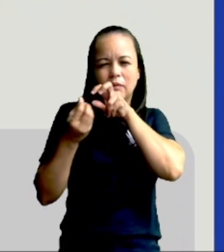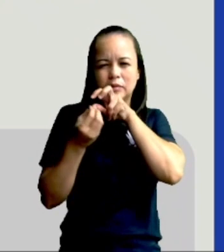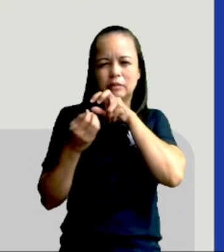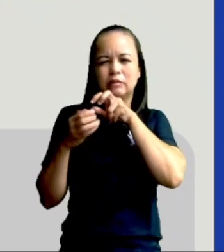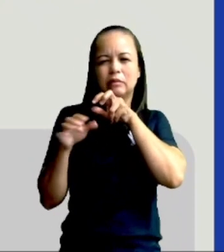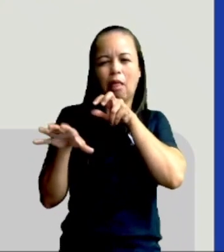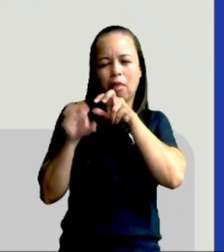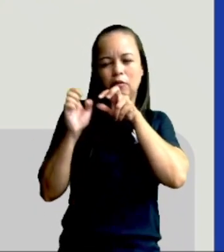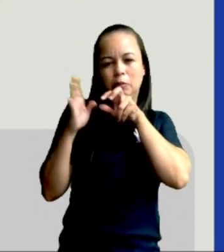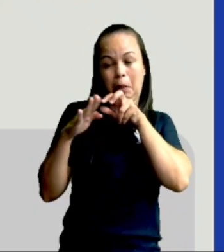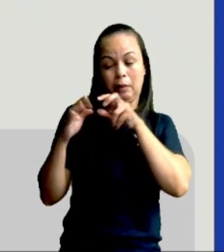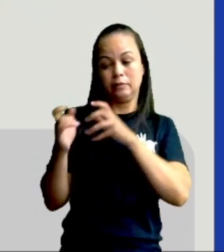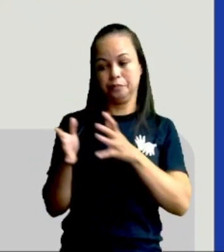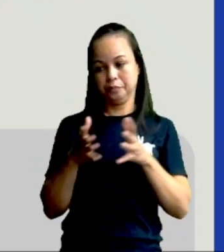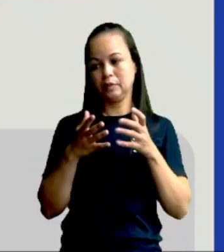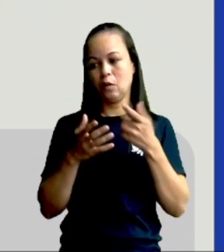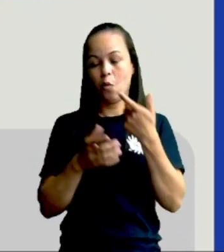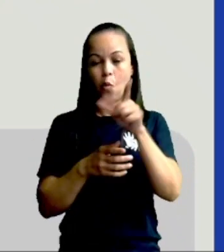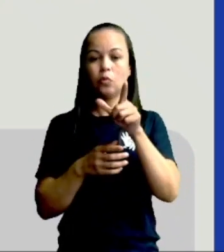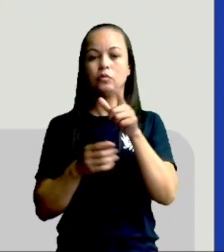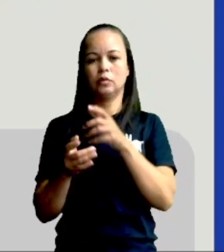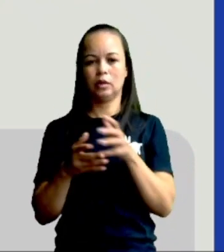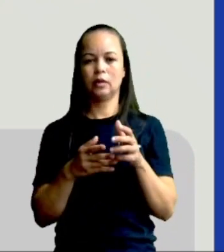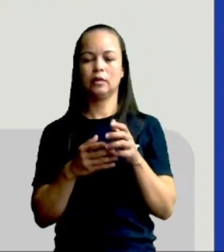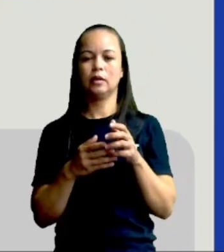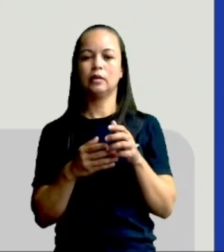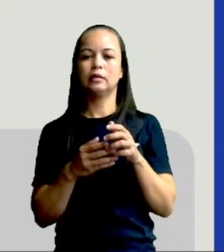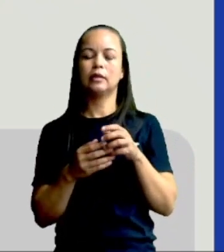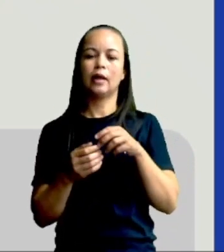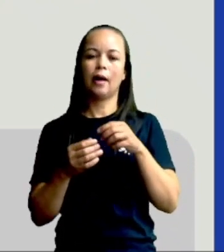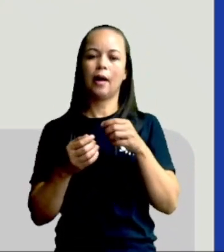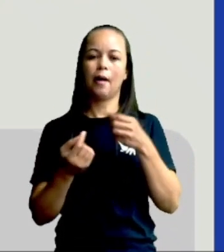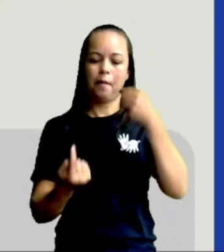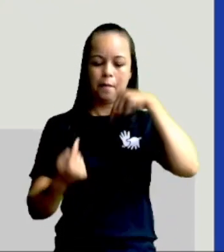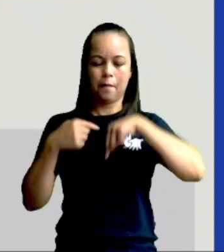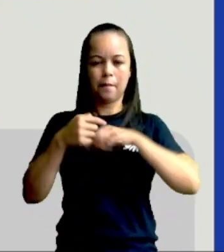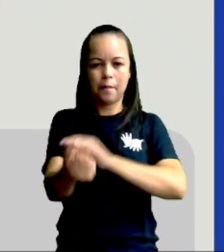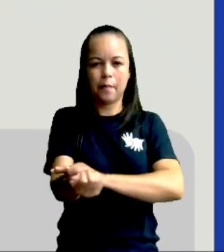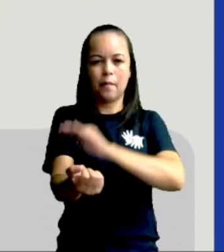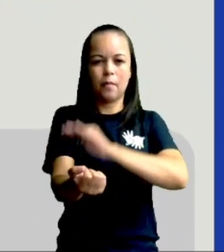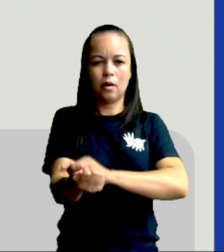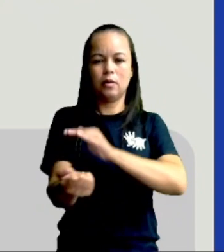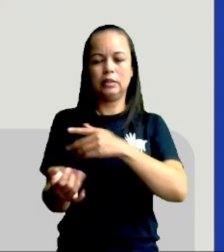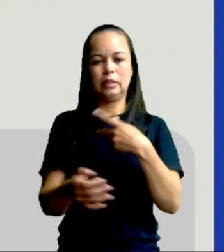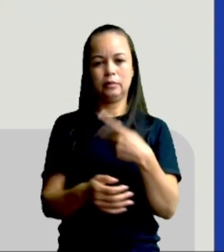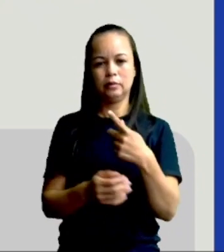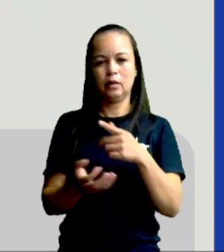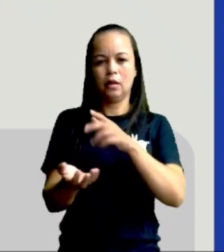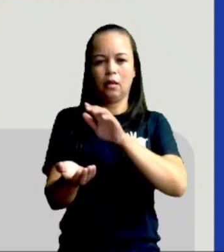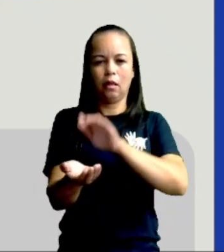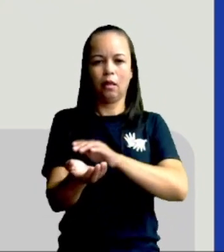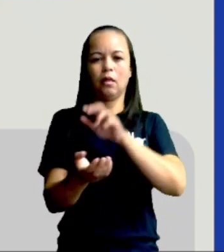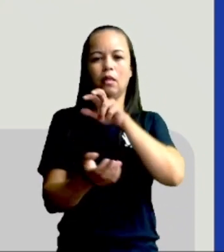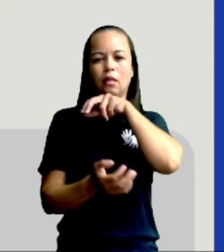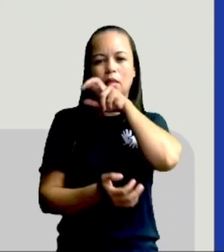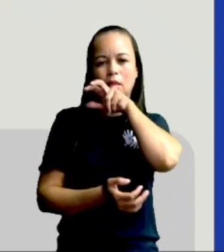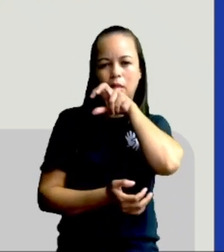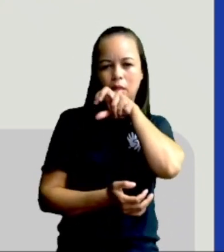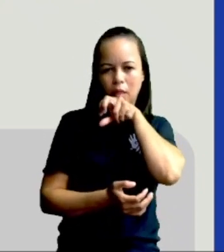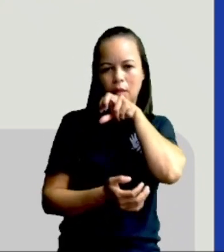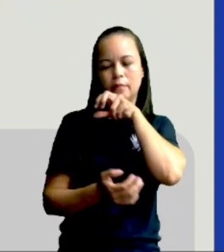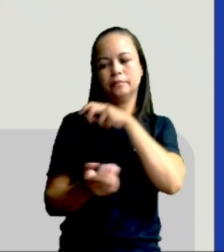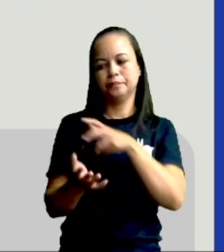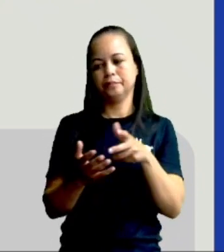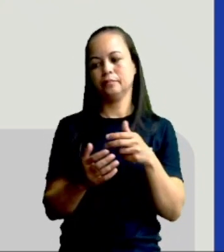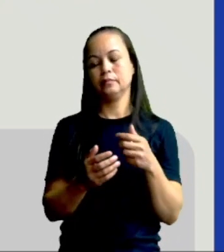tecidos, outras causam uma baixa da pressão arterial, em que a sua presa vai desmaiando aos poucos. Então,